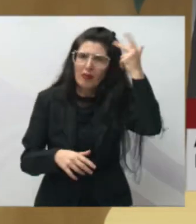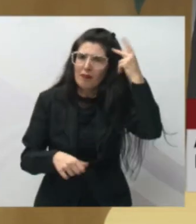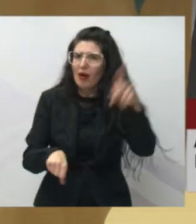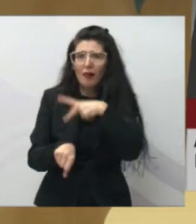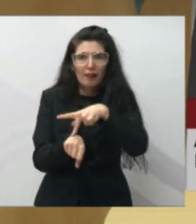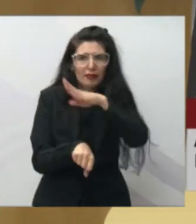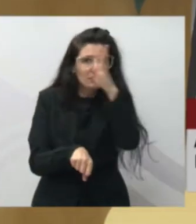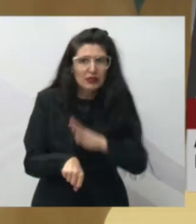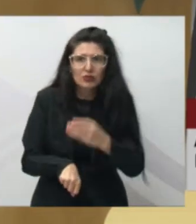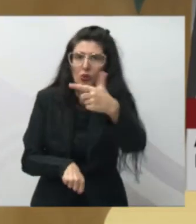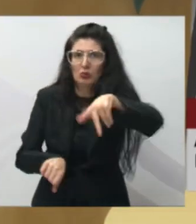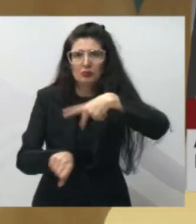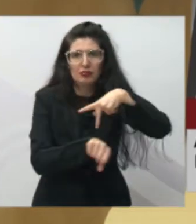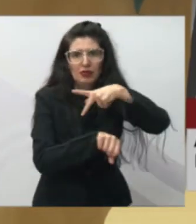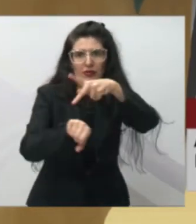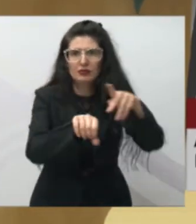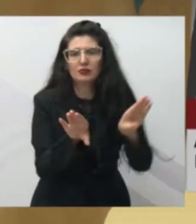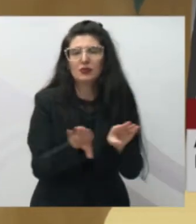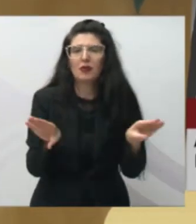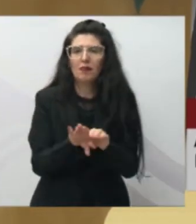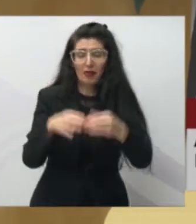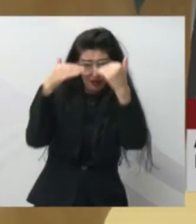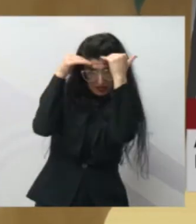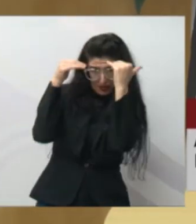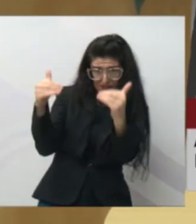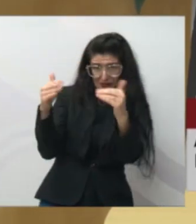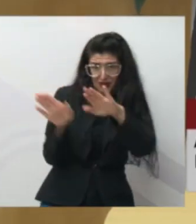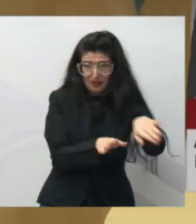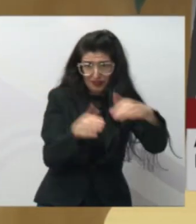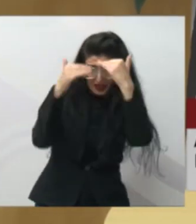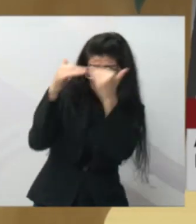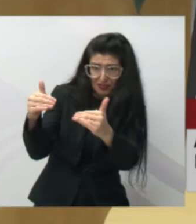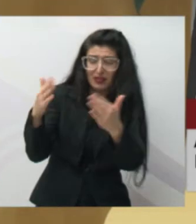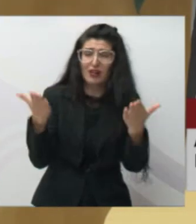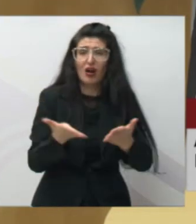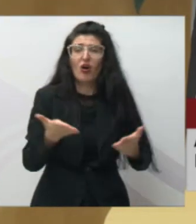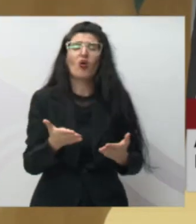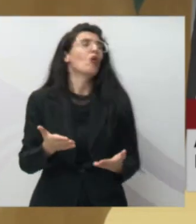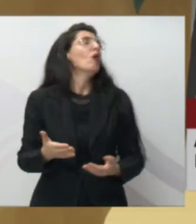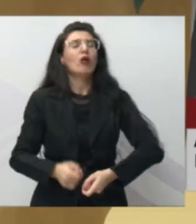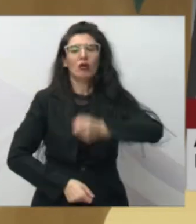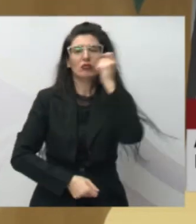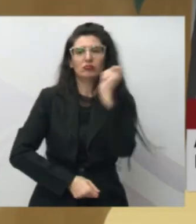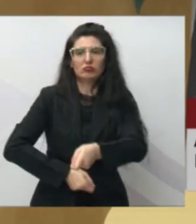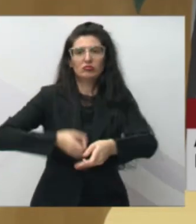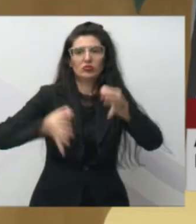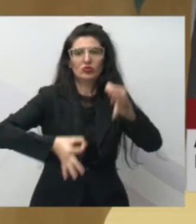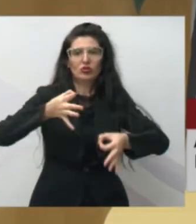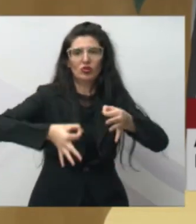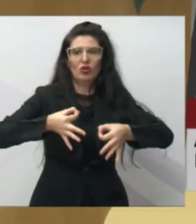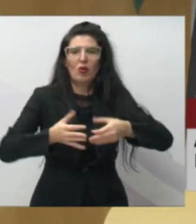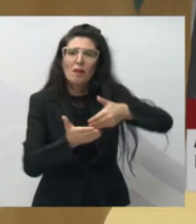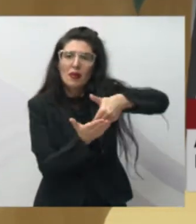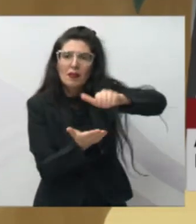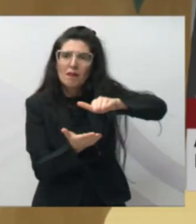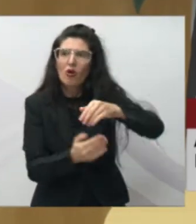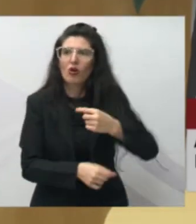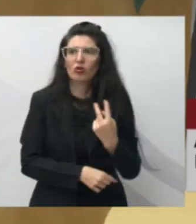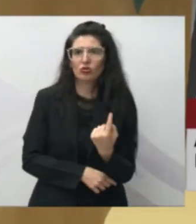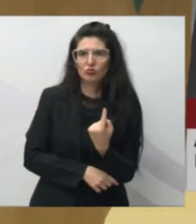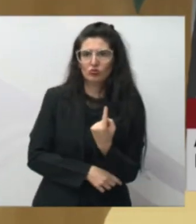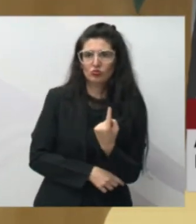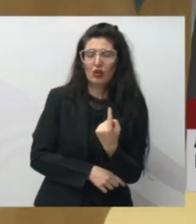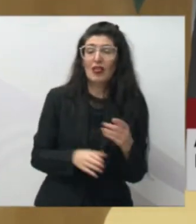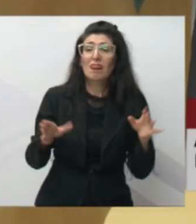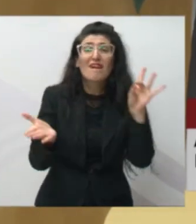aí um questionamento da Justiça, do Tribunal de Contas, para excluir um assessor nesse momento. 2 assessores, na verdade, eles